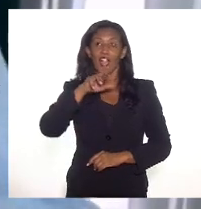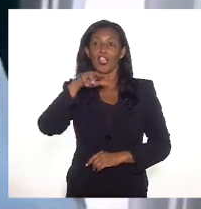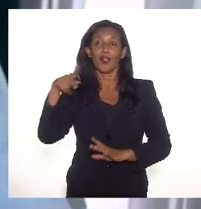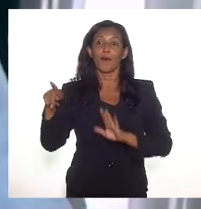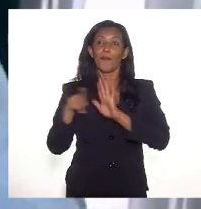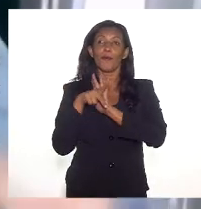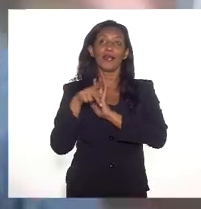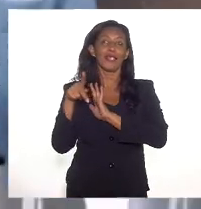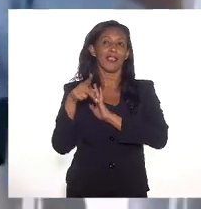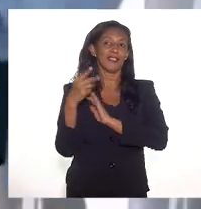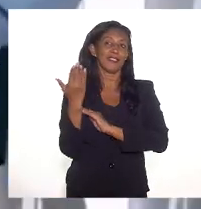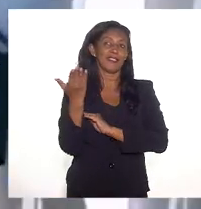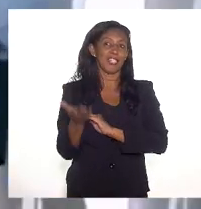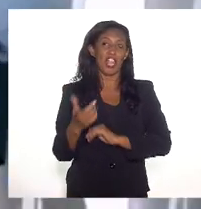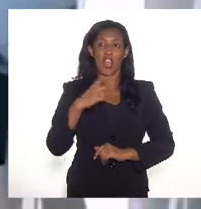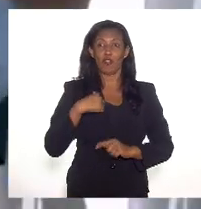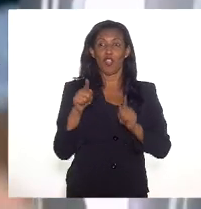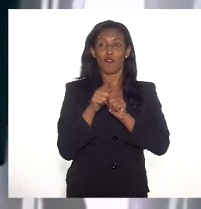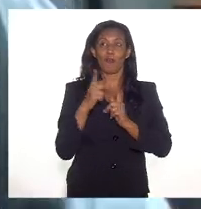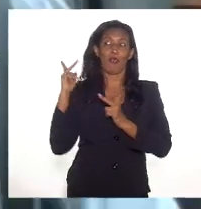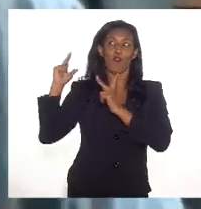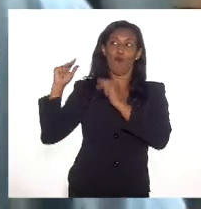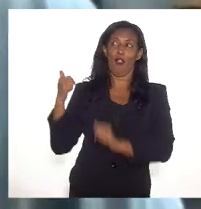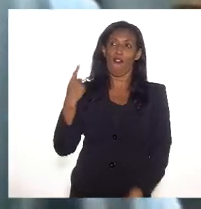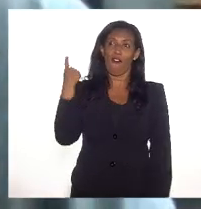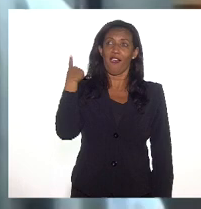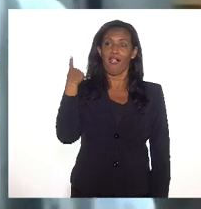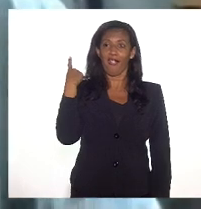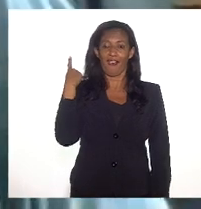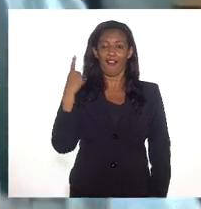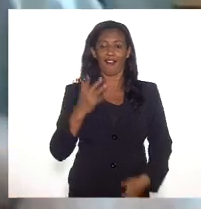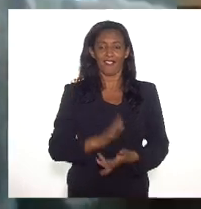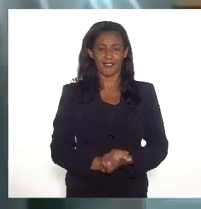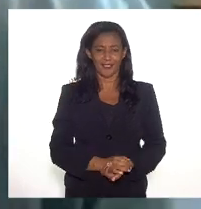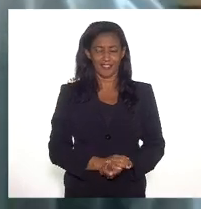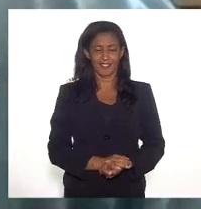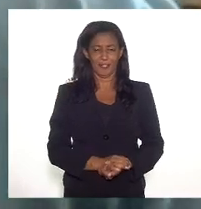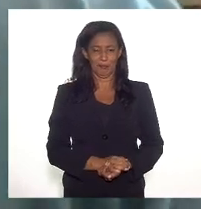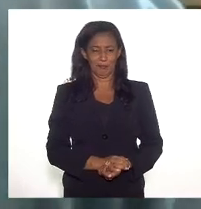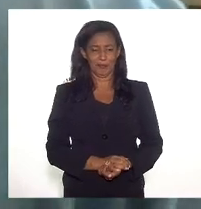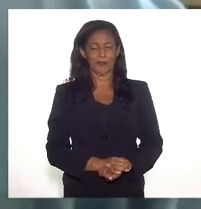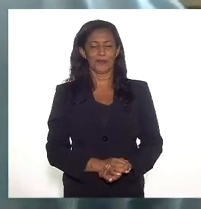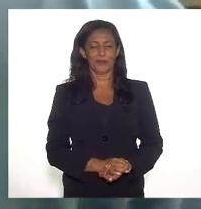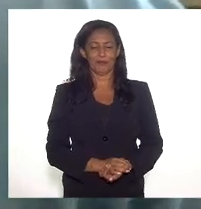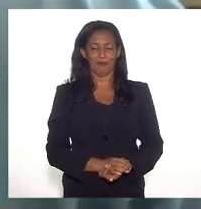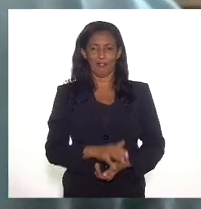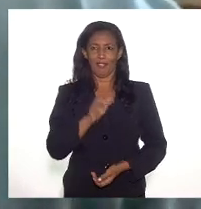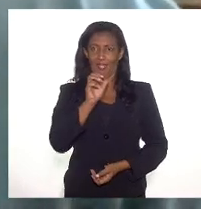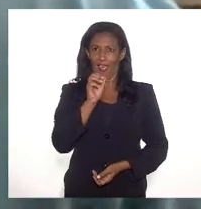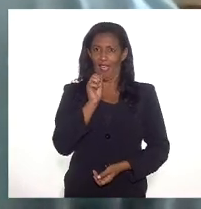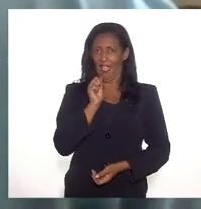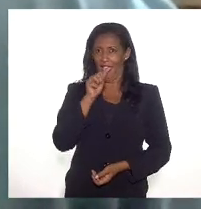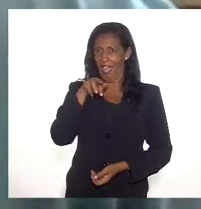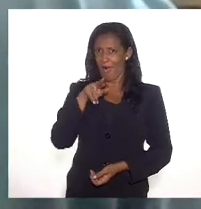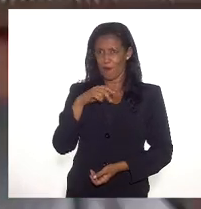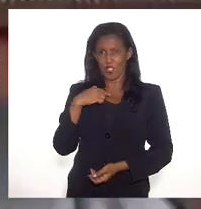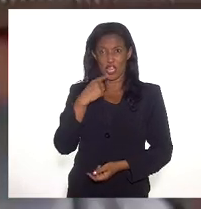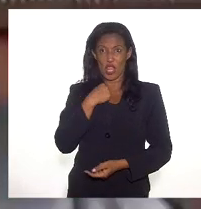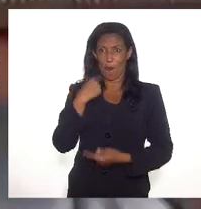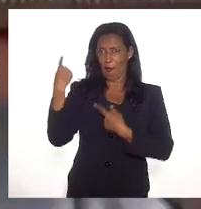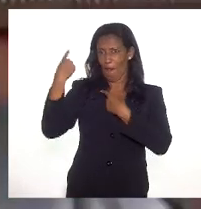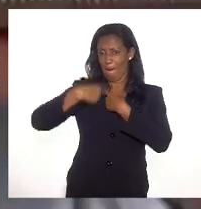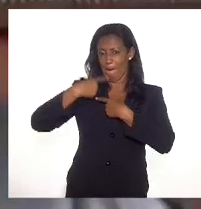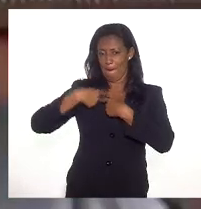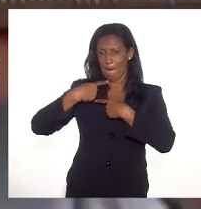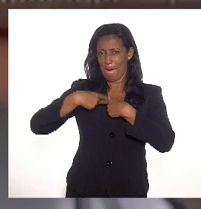pertence apenas, que eu tenho uma atrás de mim também, ó. Muito bem, Valdec. Muito o Amorim, bem. Ele não pode brigar comigo. Salve lindo